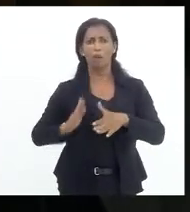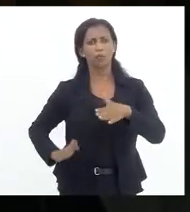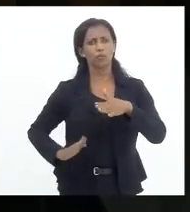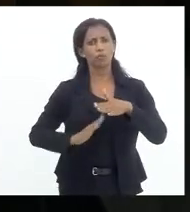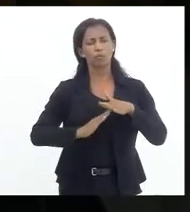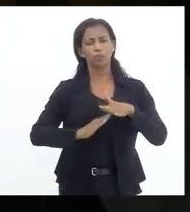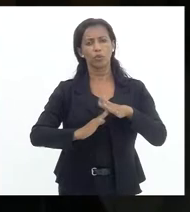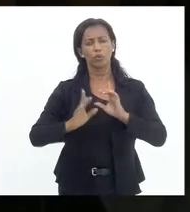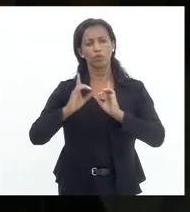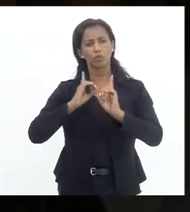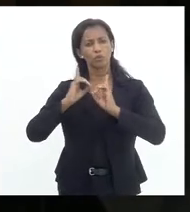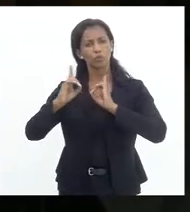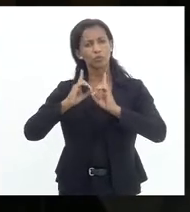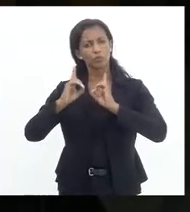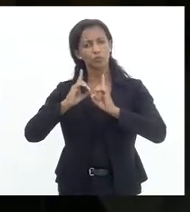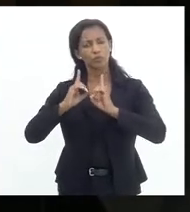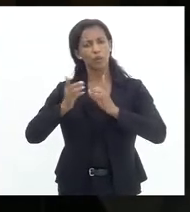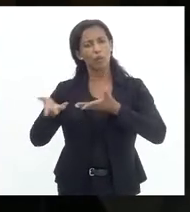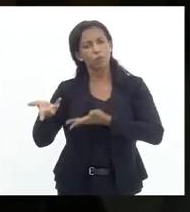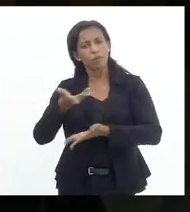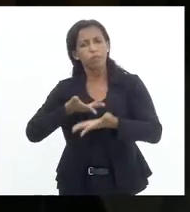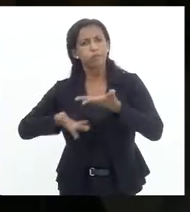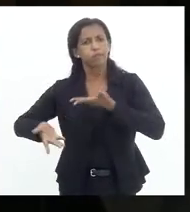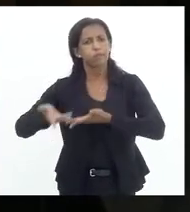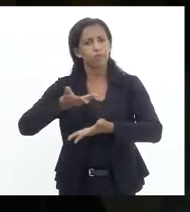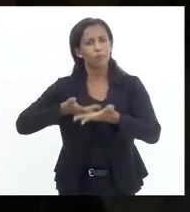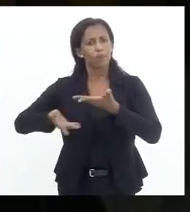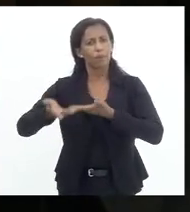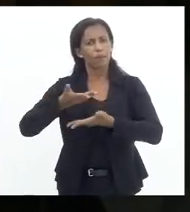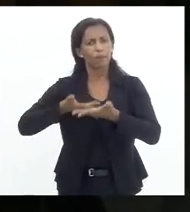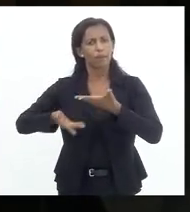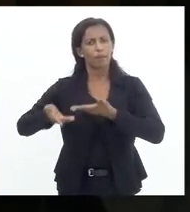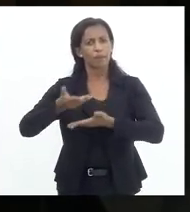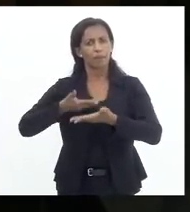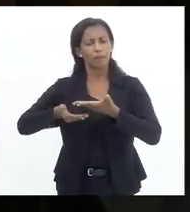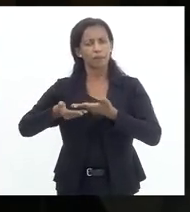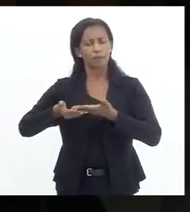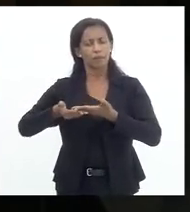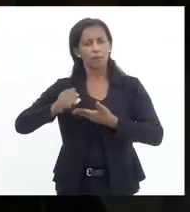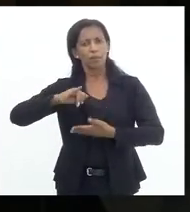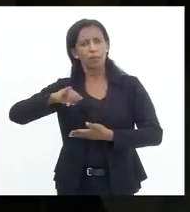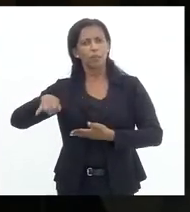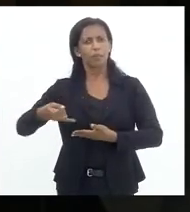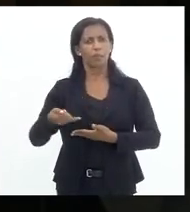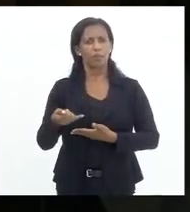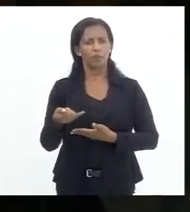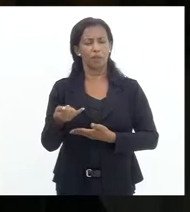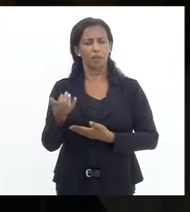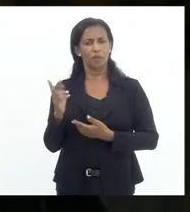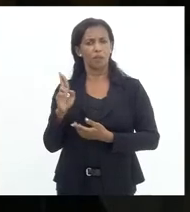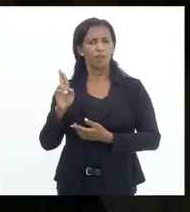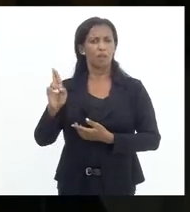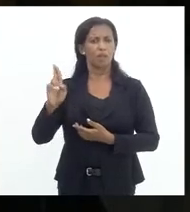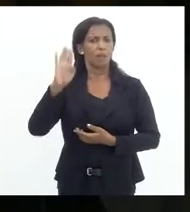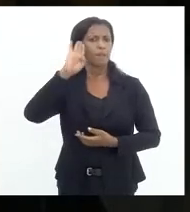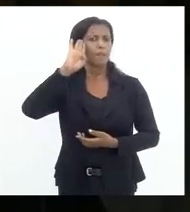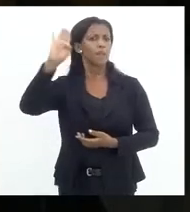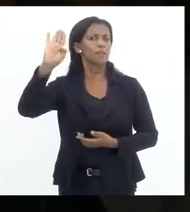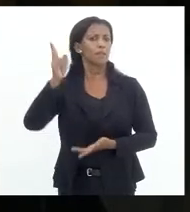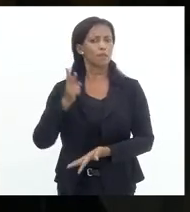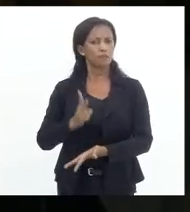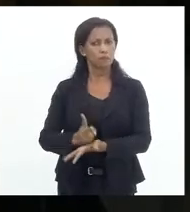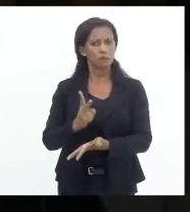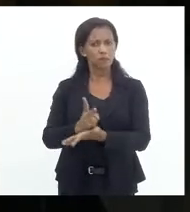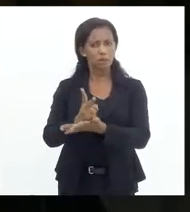o diálogo EA cooperação institucional em proveito da referência principal de